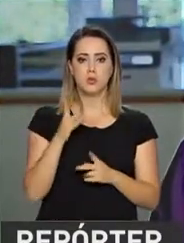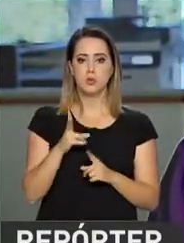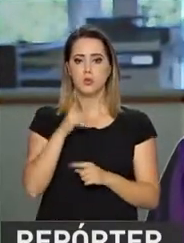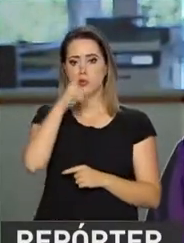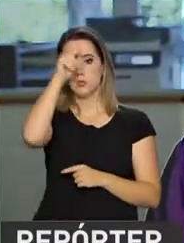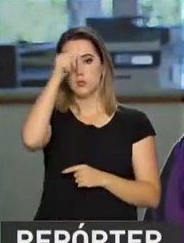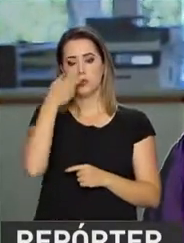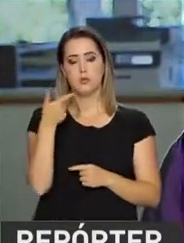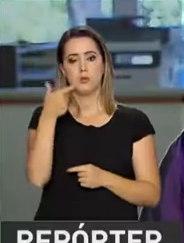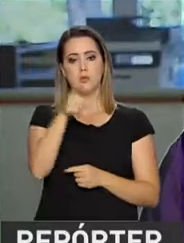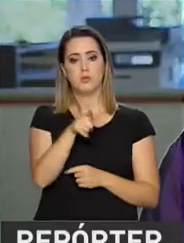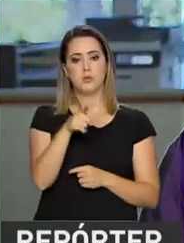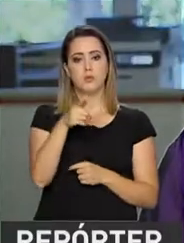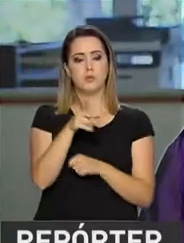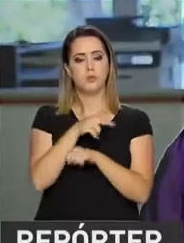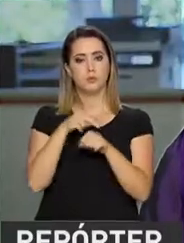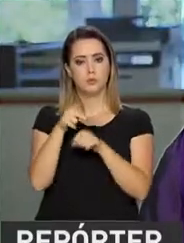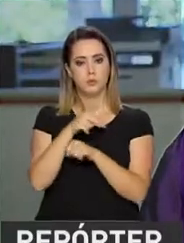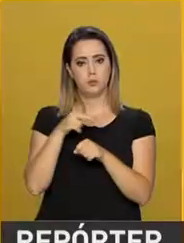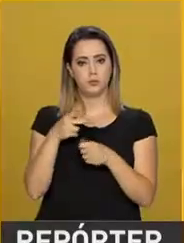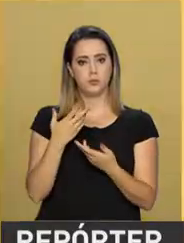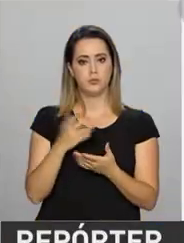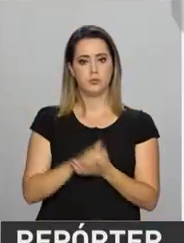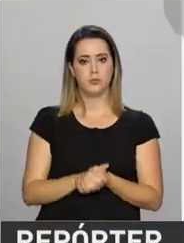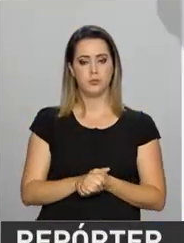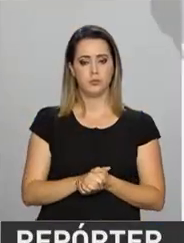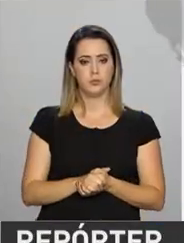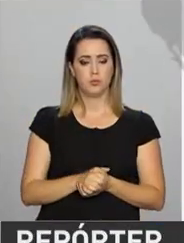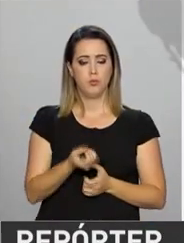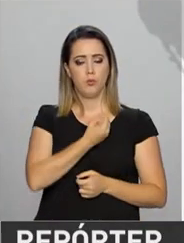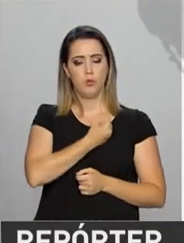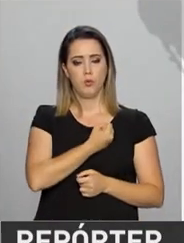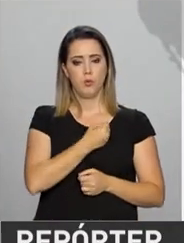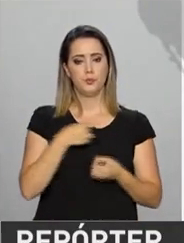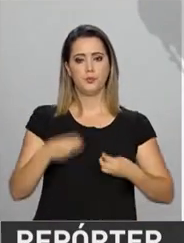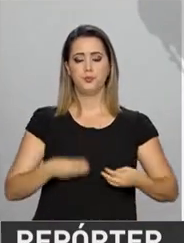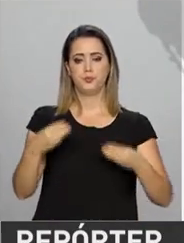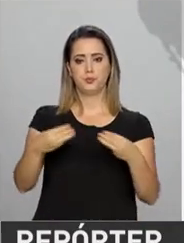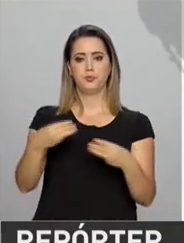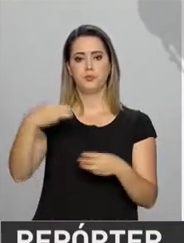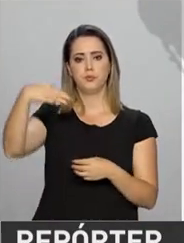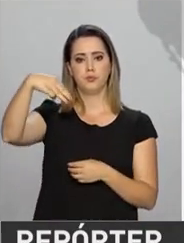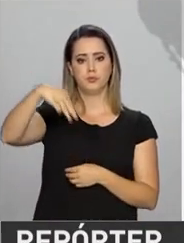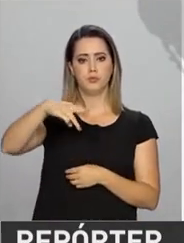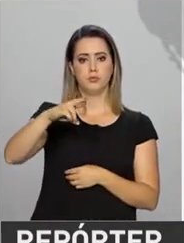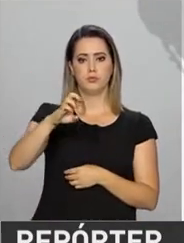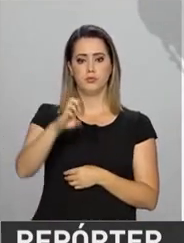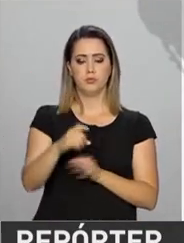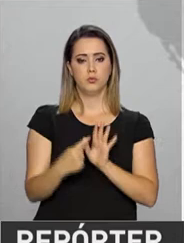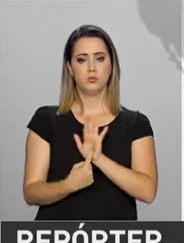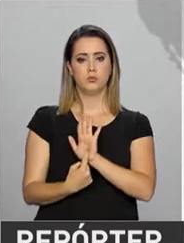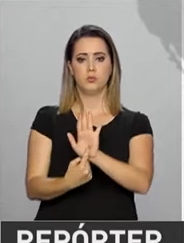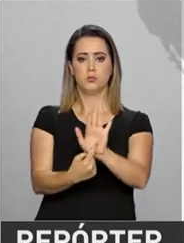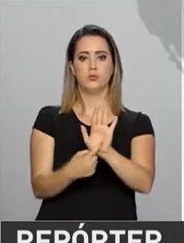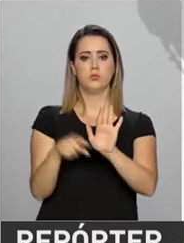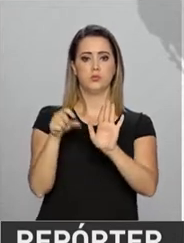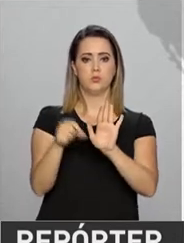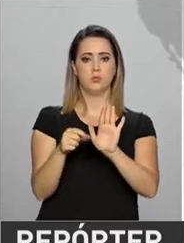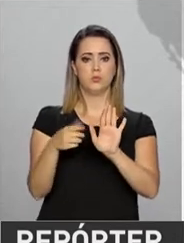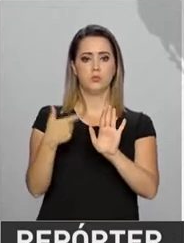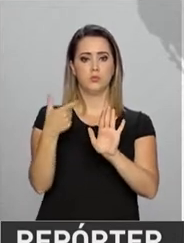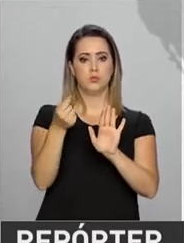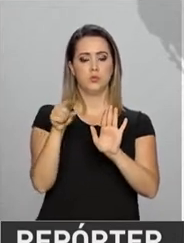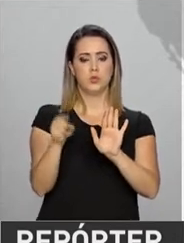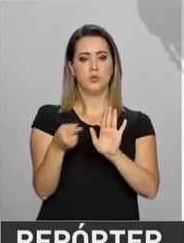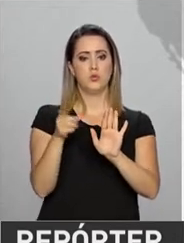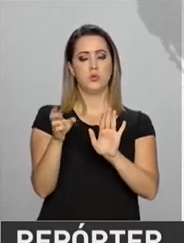o empreendedorismo fora do país. Dados do Ministério das Relações Exteriores mostram que há cerca de 20